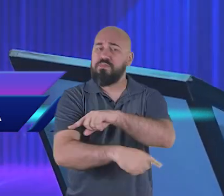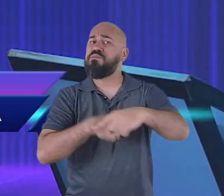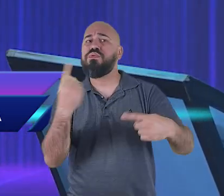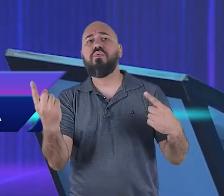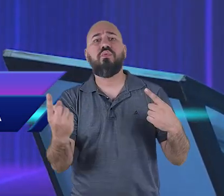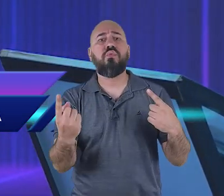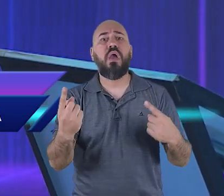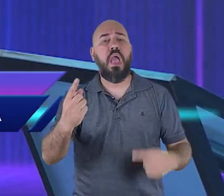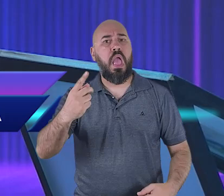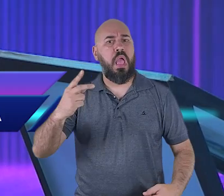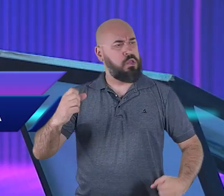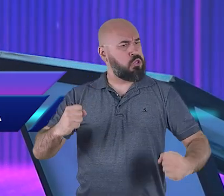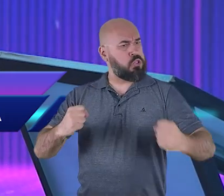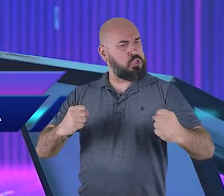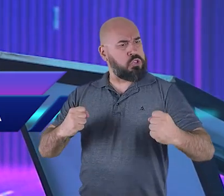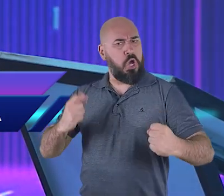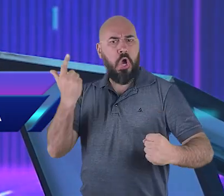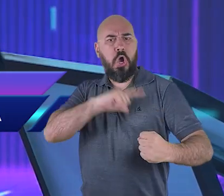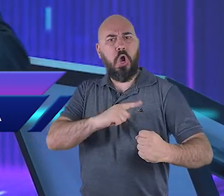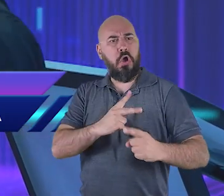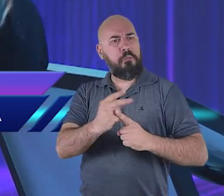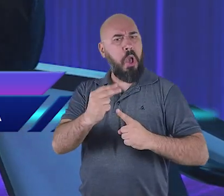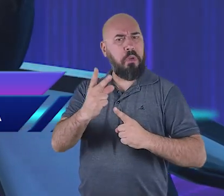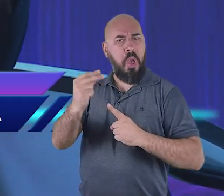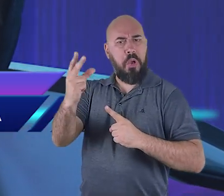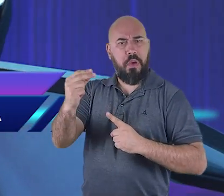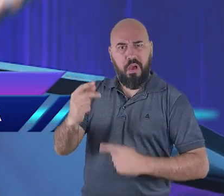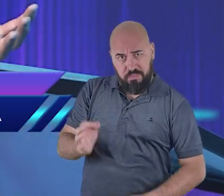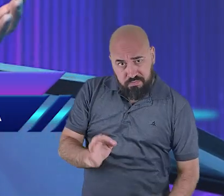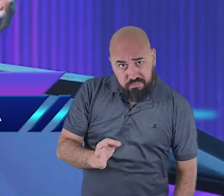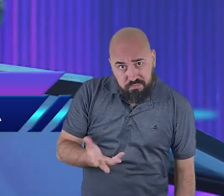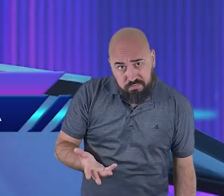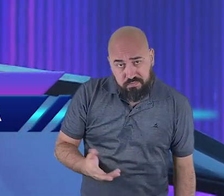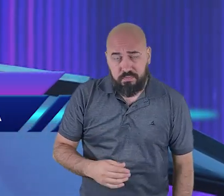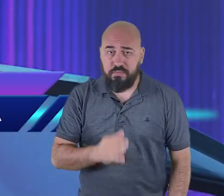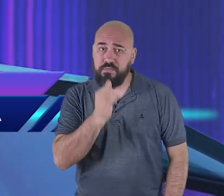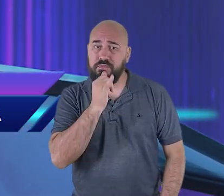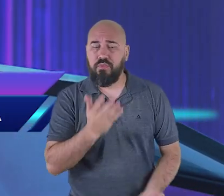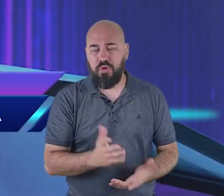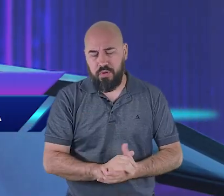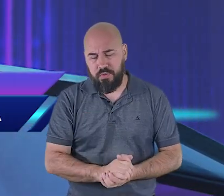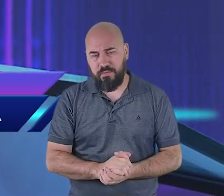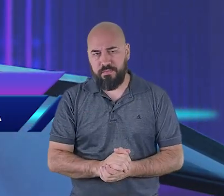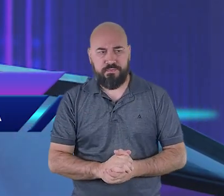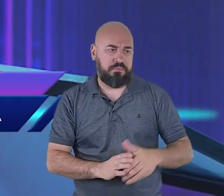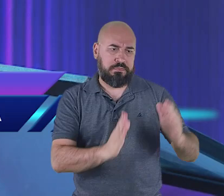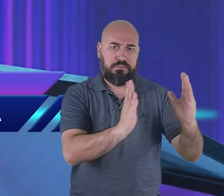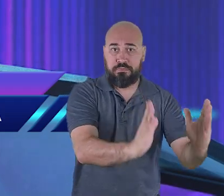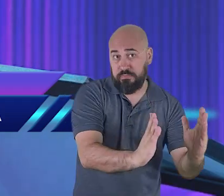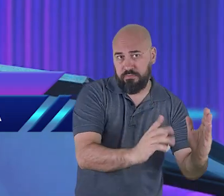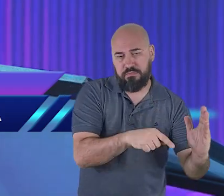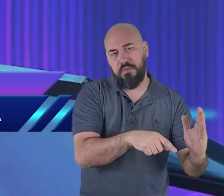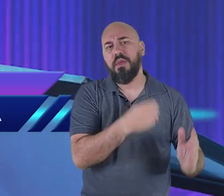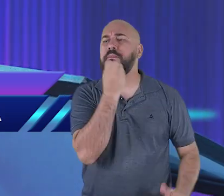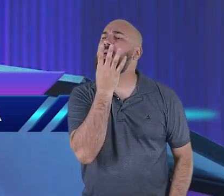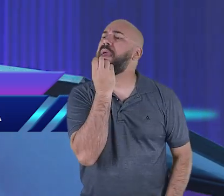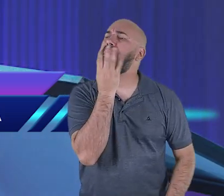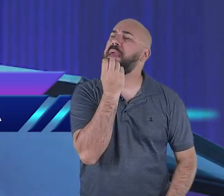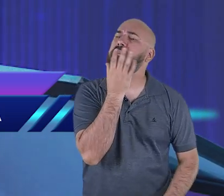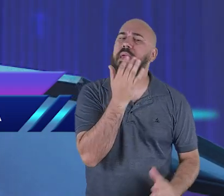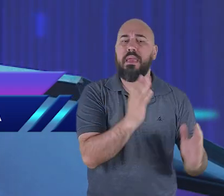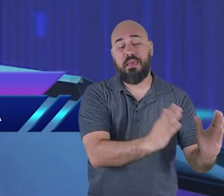narrativa que parte de um momento onde tudo estava bem. Aí, algo terrível